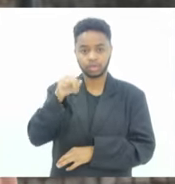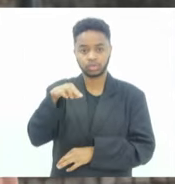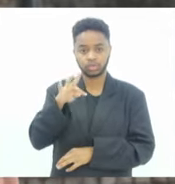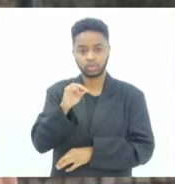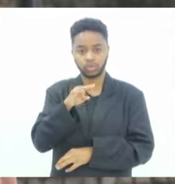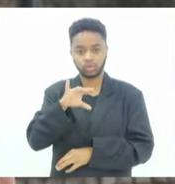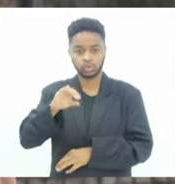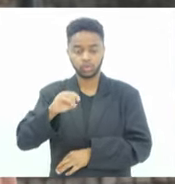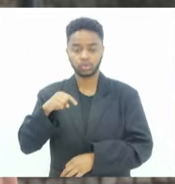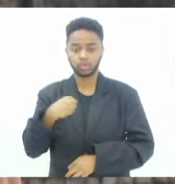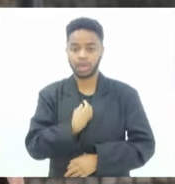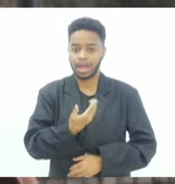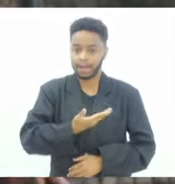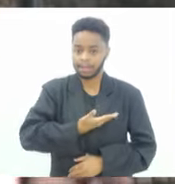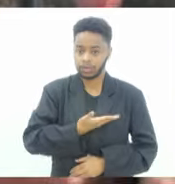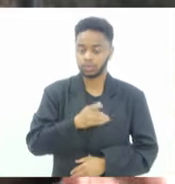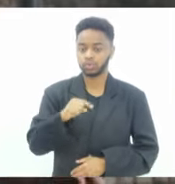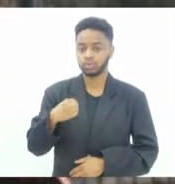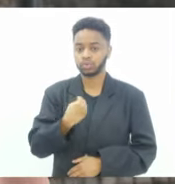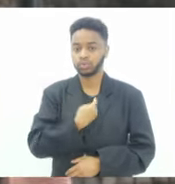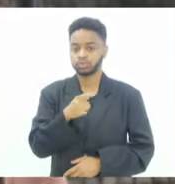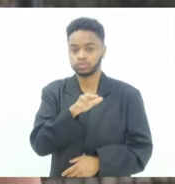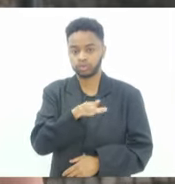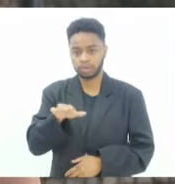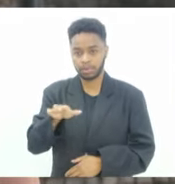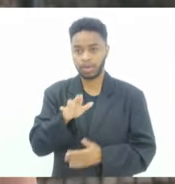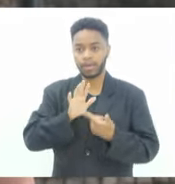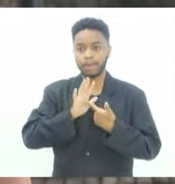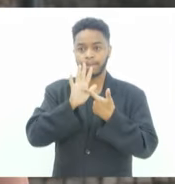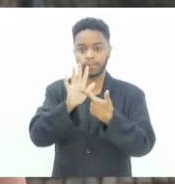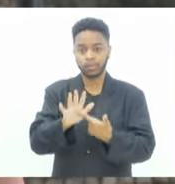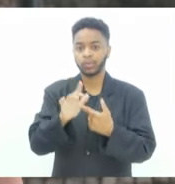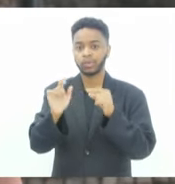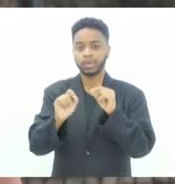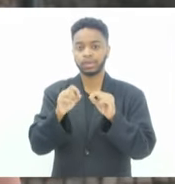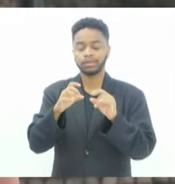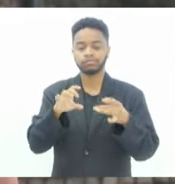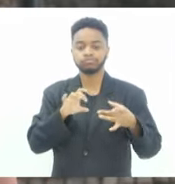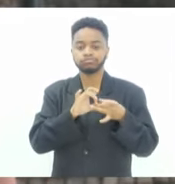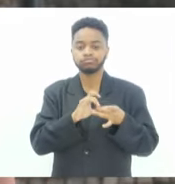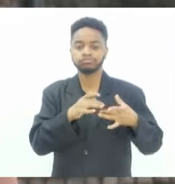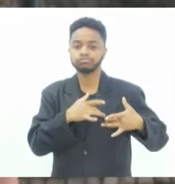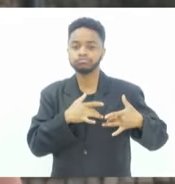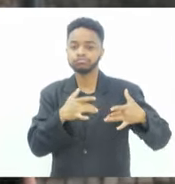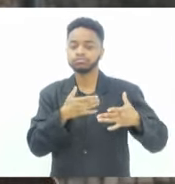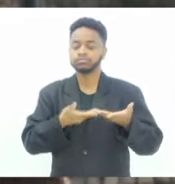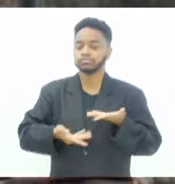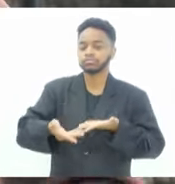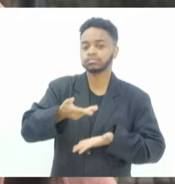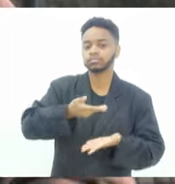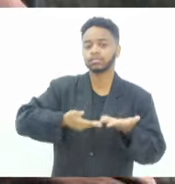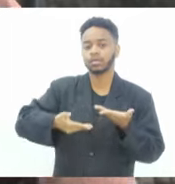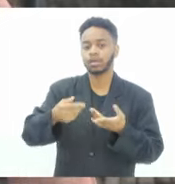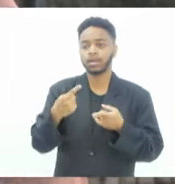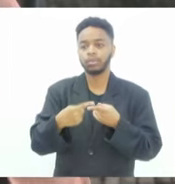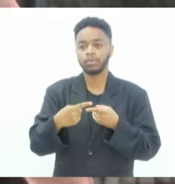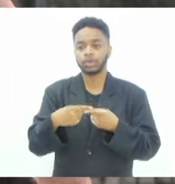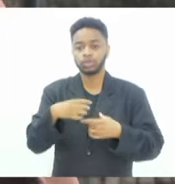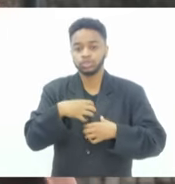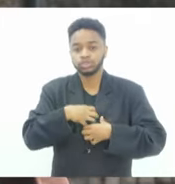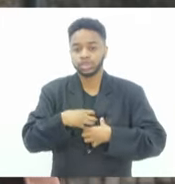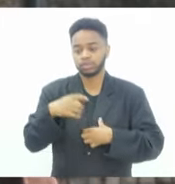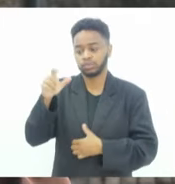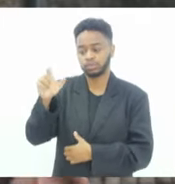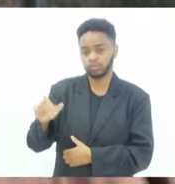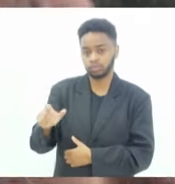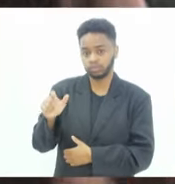amigo, nosso irmão, revelando então este senso de fraternidade que o modo de ser de Santo Antônio